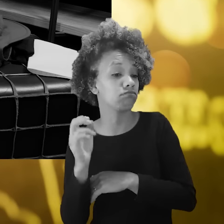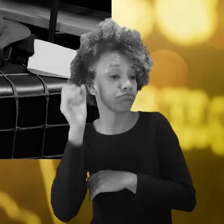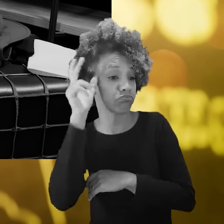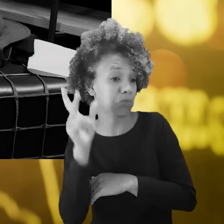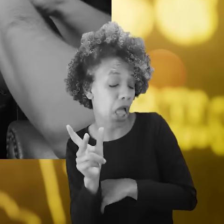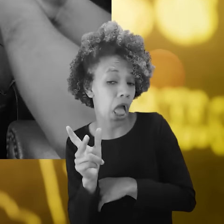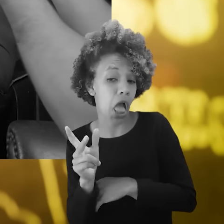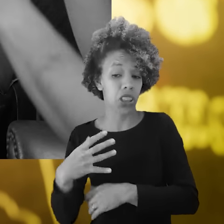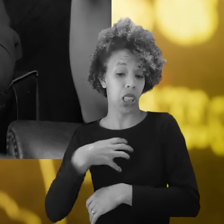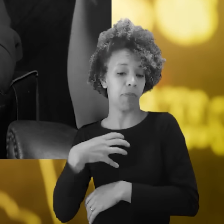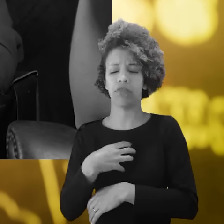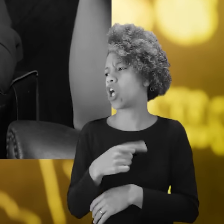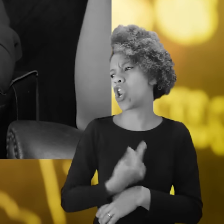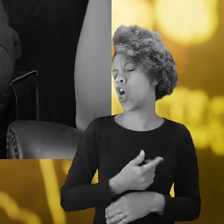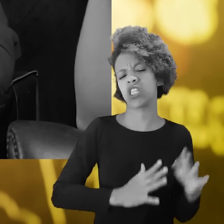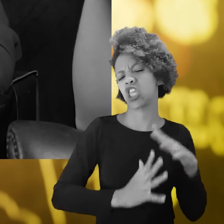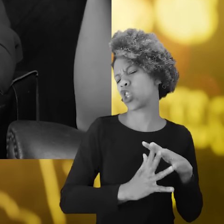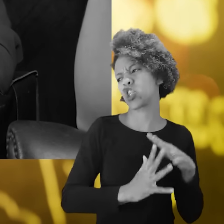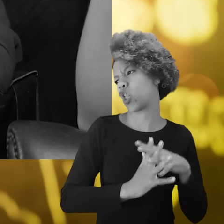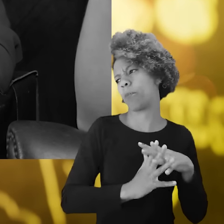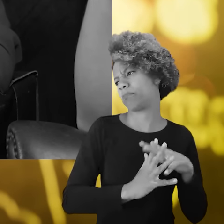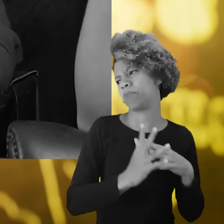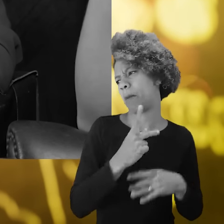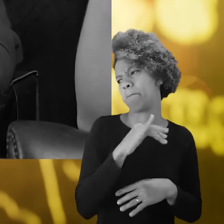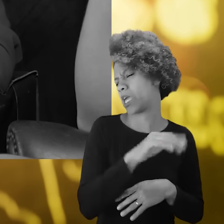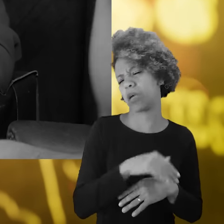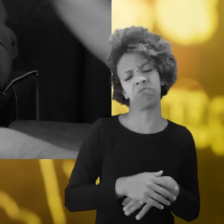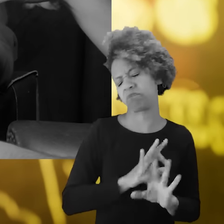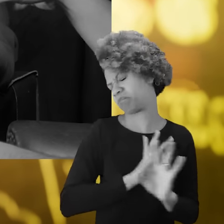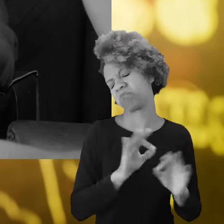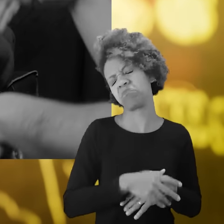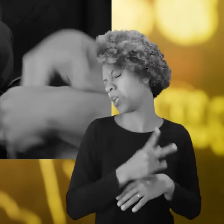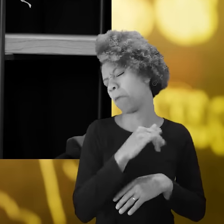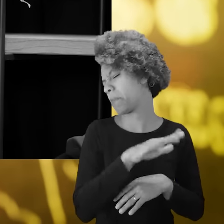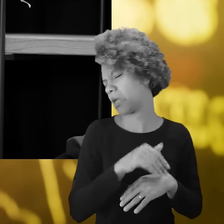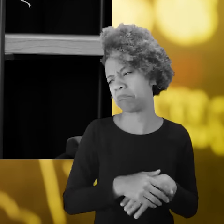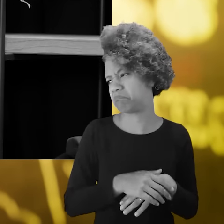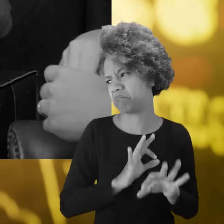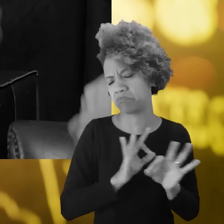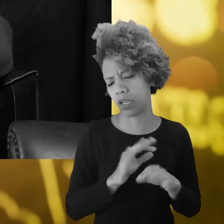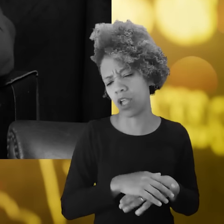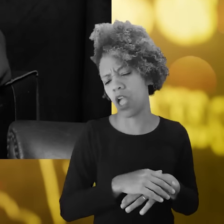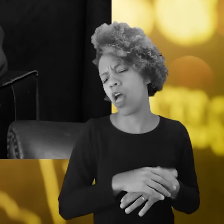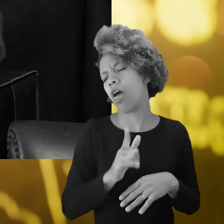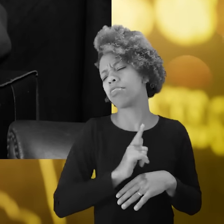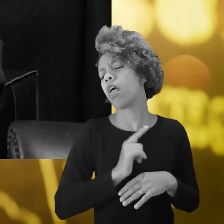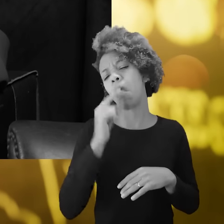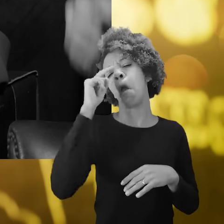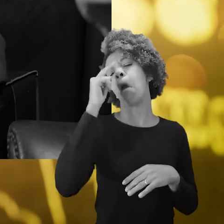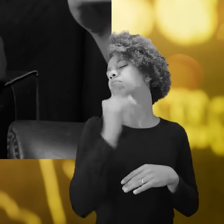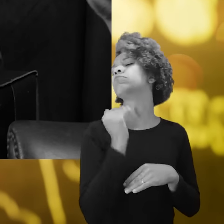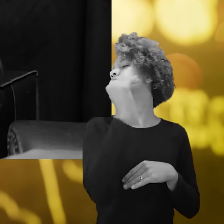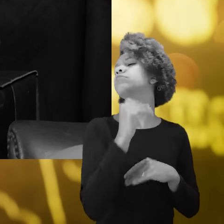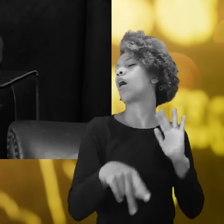é a gente é é isso é isso o Recife é isso aquela característica que essa soberba